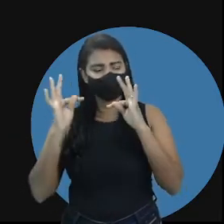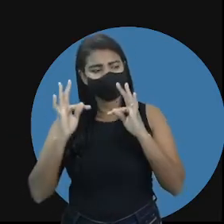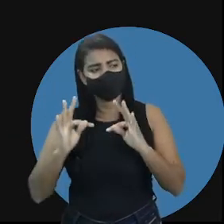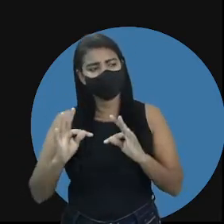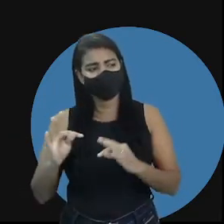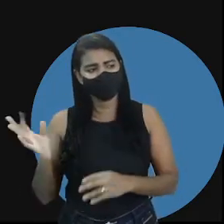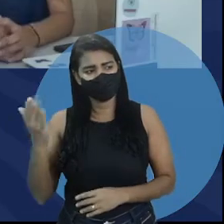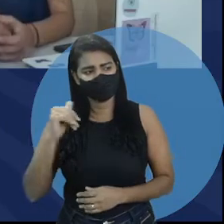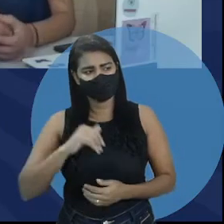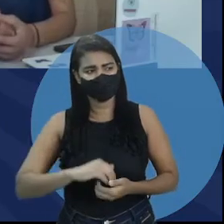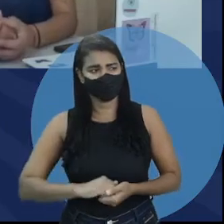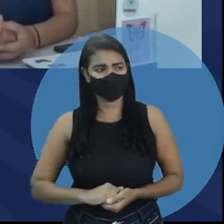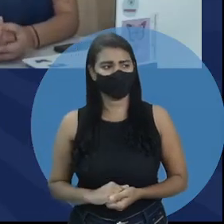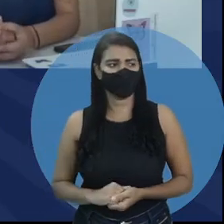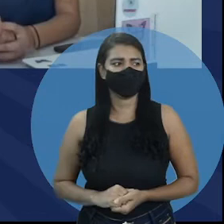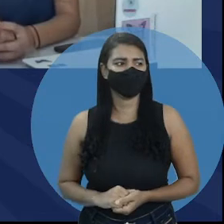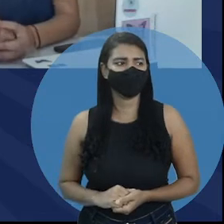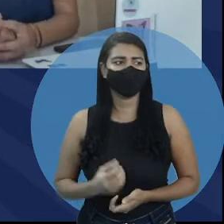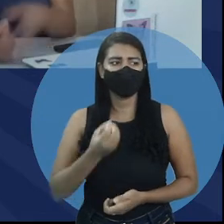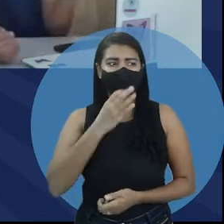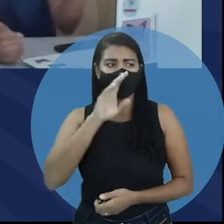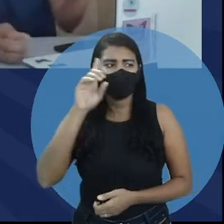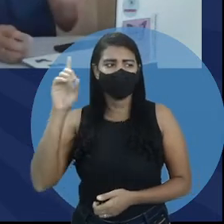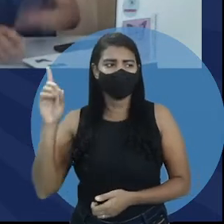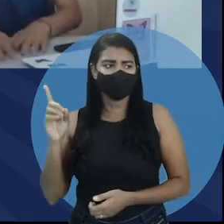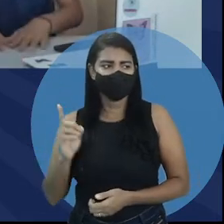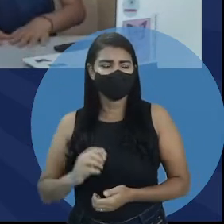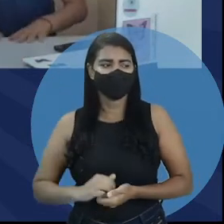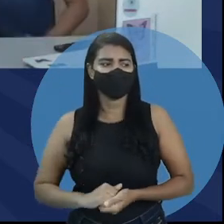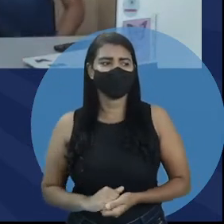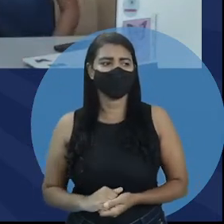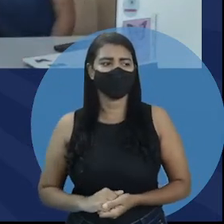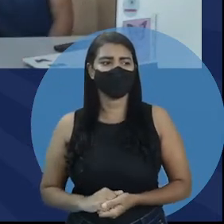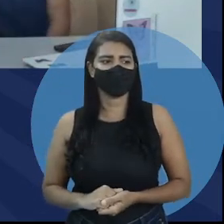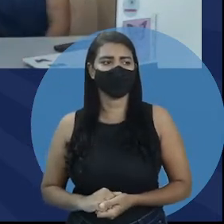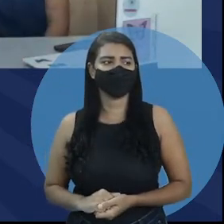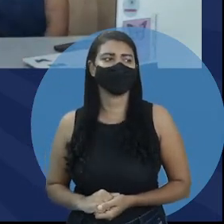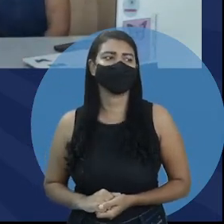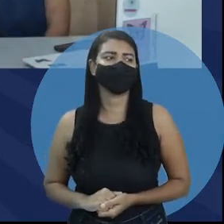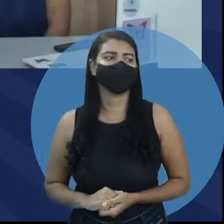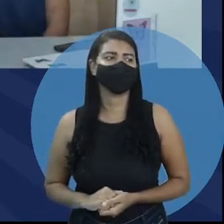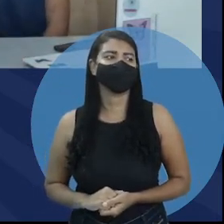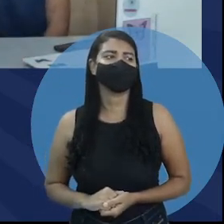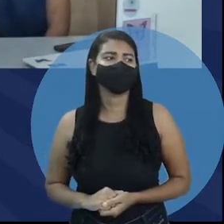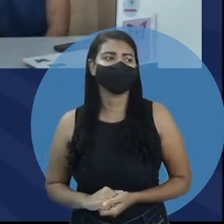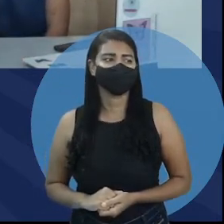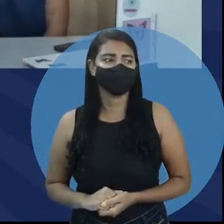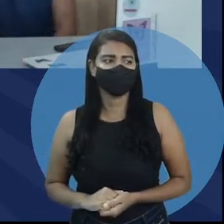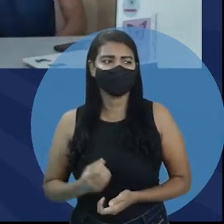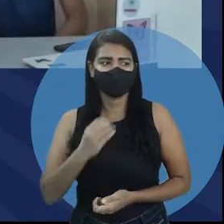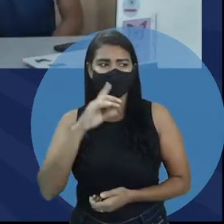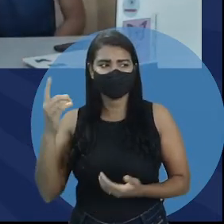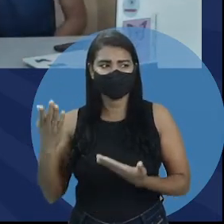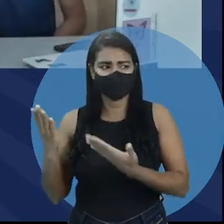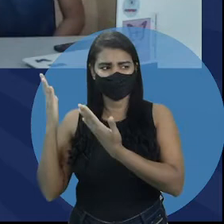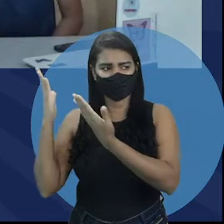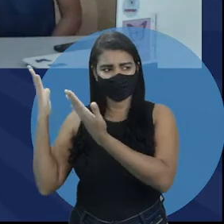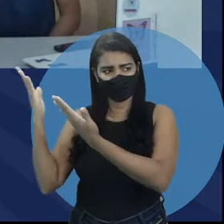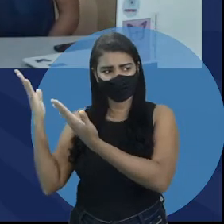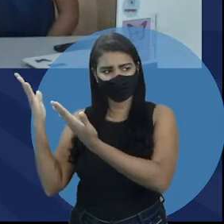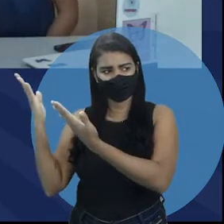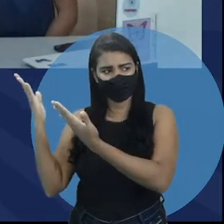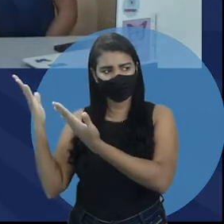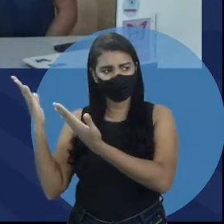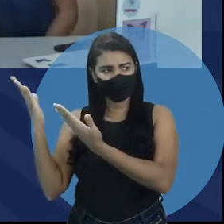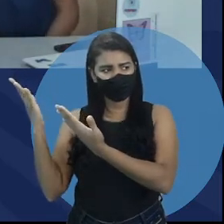Vamos nessa? Bom dia. Bom dia! E aí? Meu nome é Aline Guedes, Meu nome é Aline Cecília.